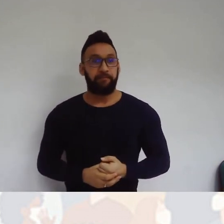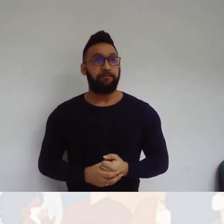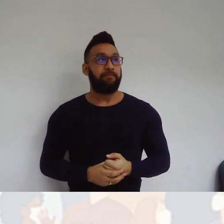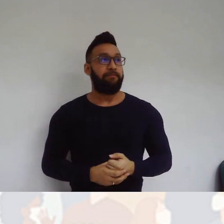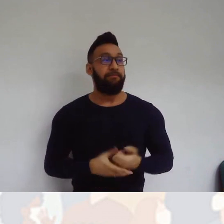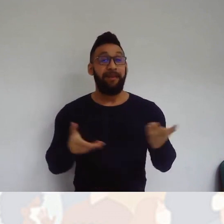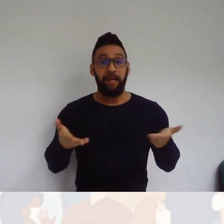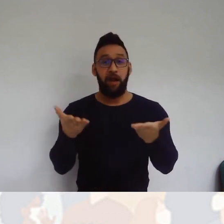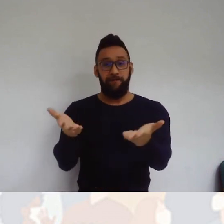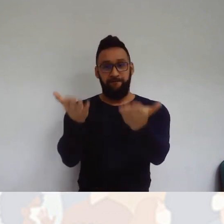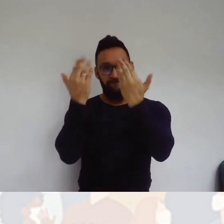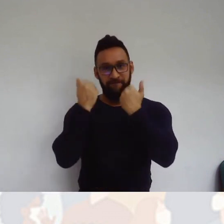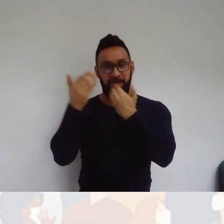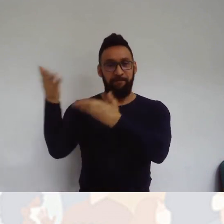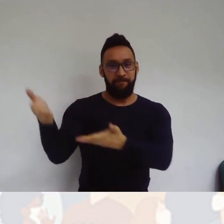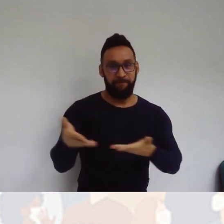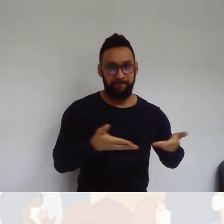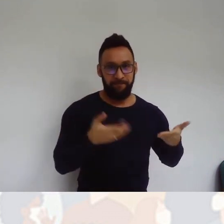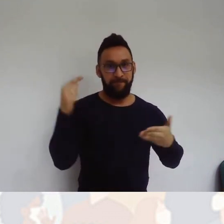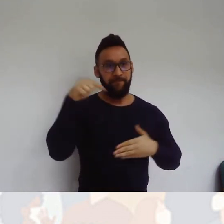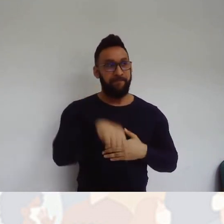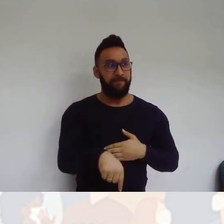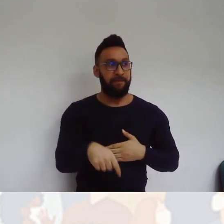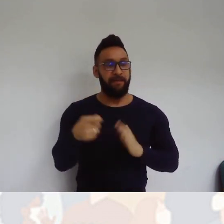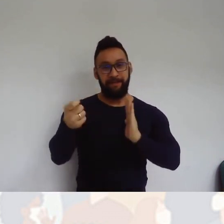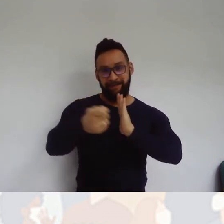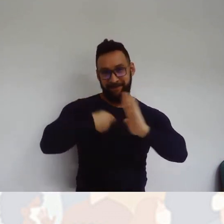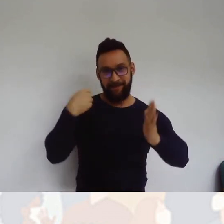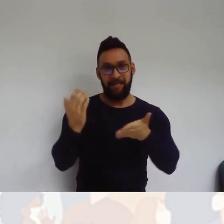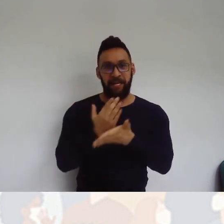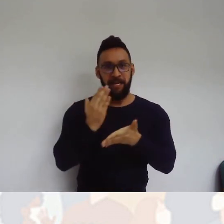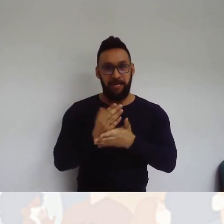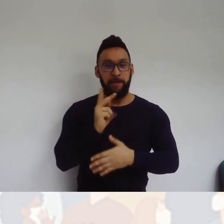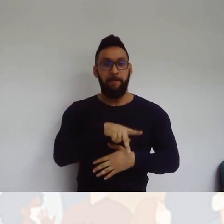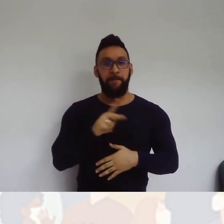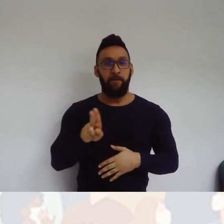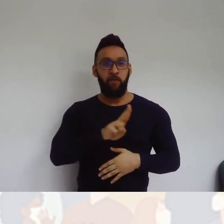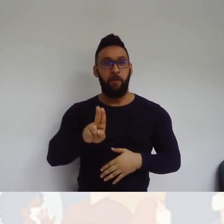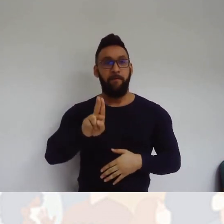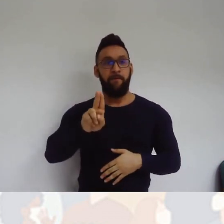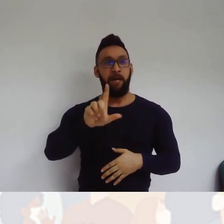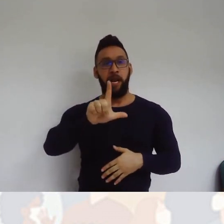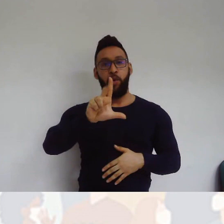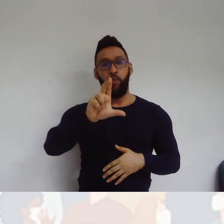convidar para compor comigo aqui esse lançamento a professora